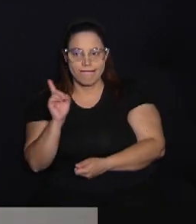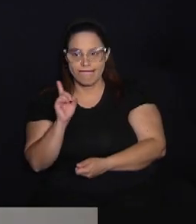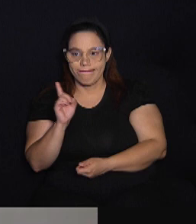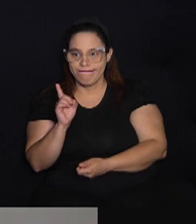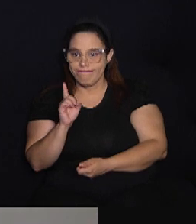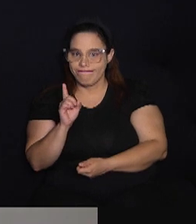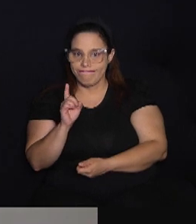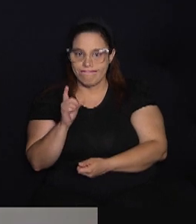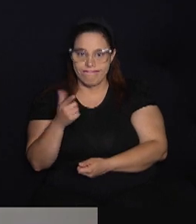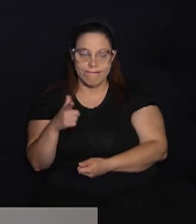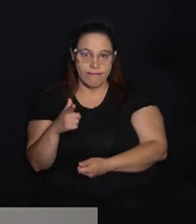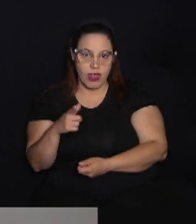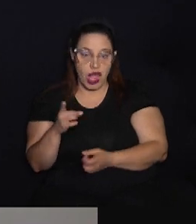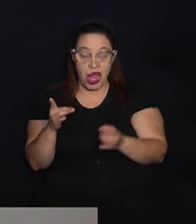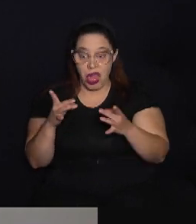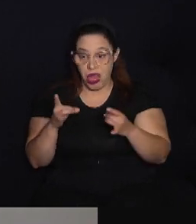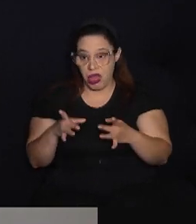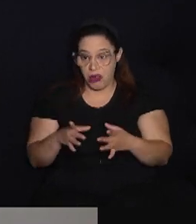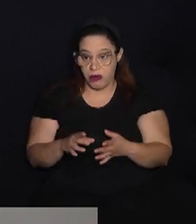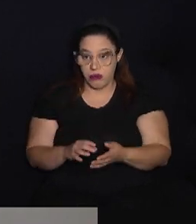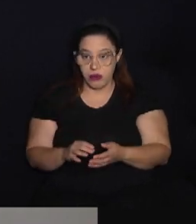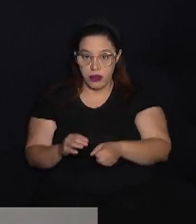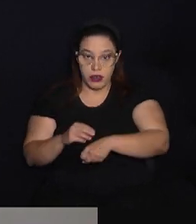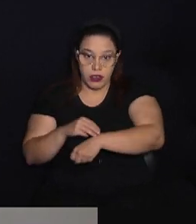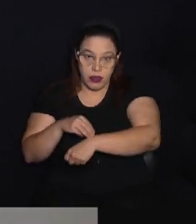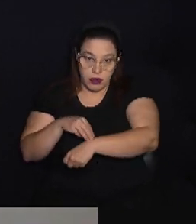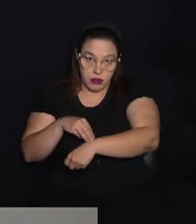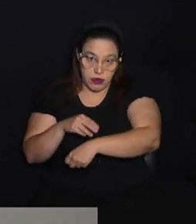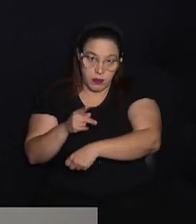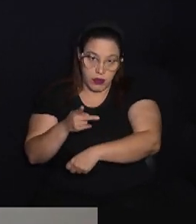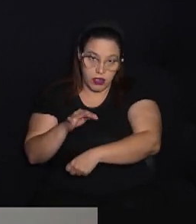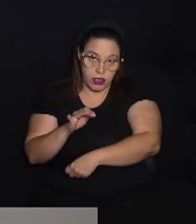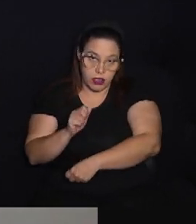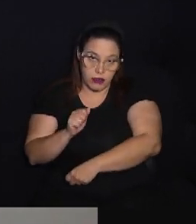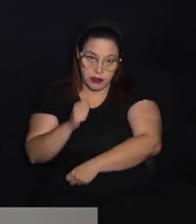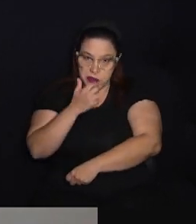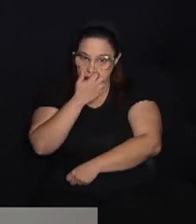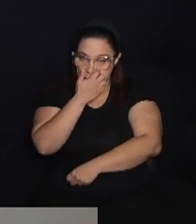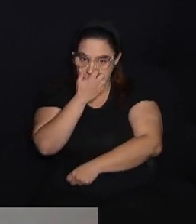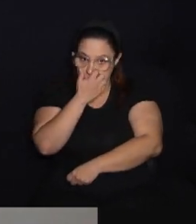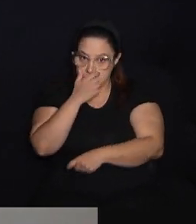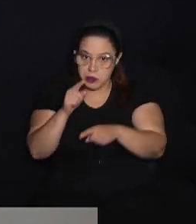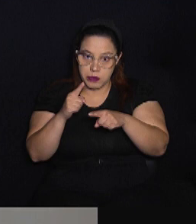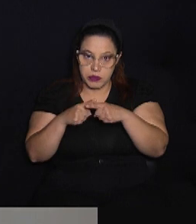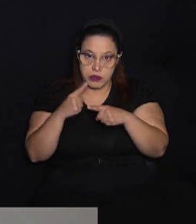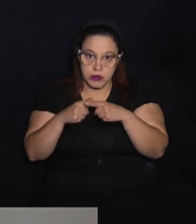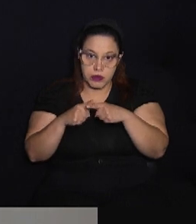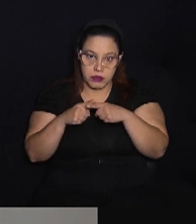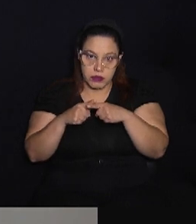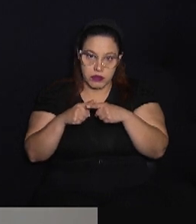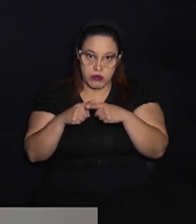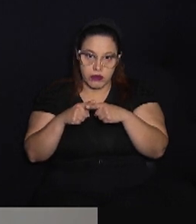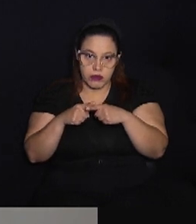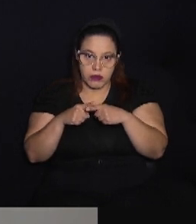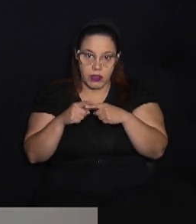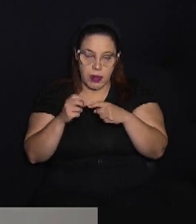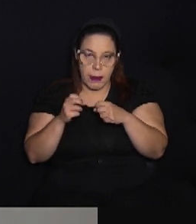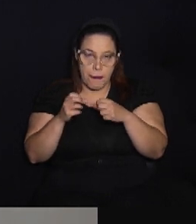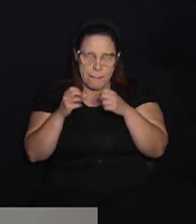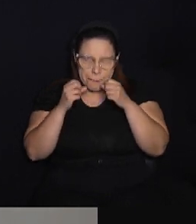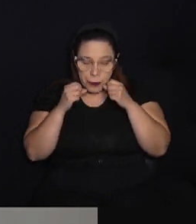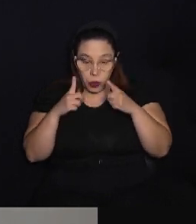Não tem um formato específico. A mancha do vitiligo ela é diferente de outras manchas porque ela é realmente muito